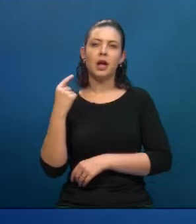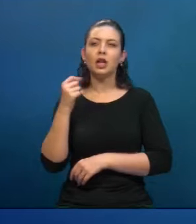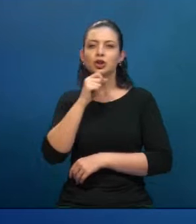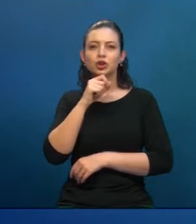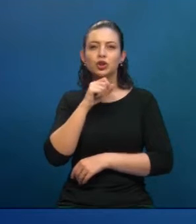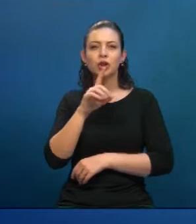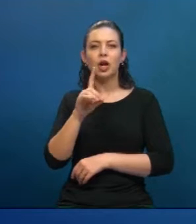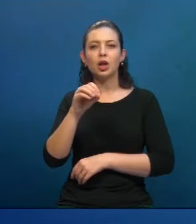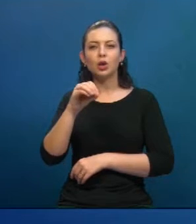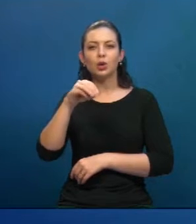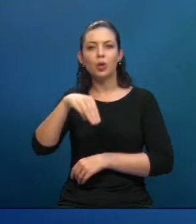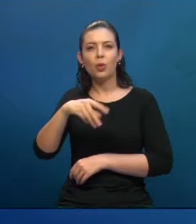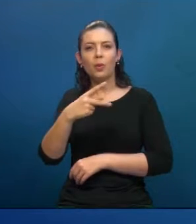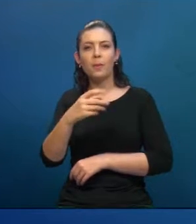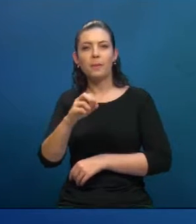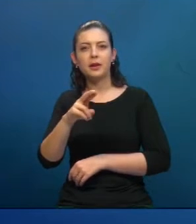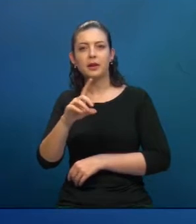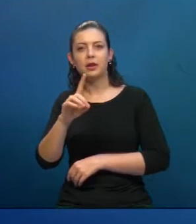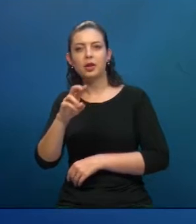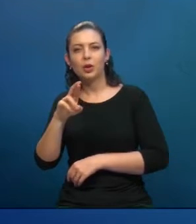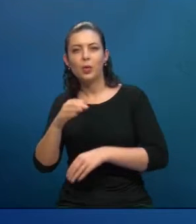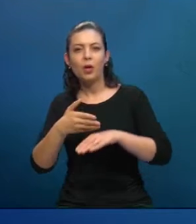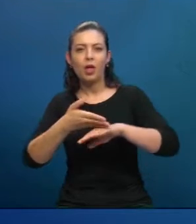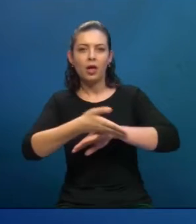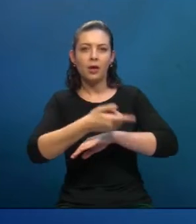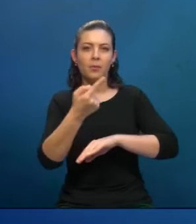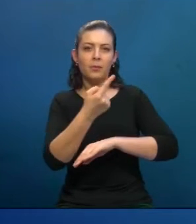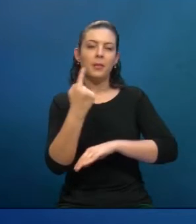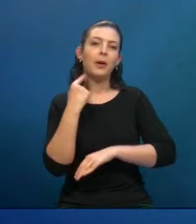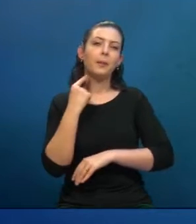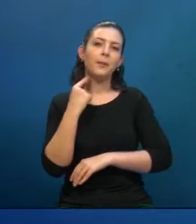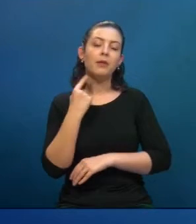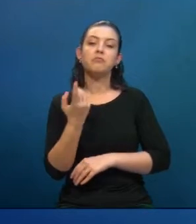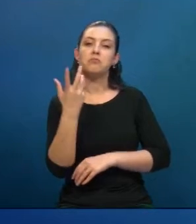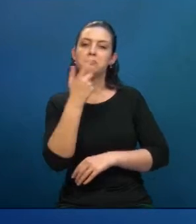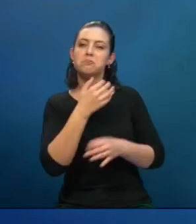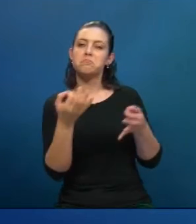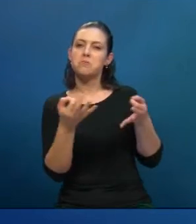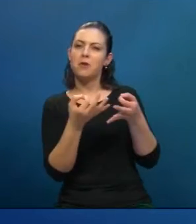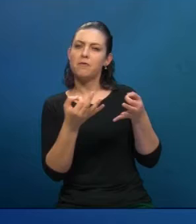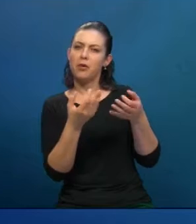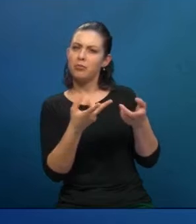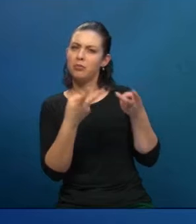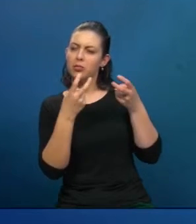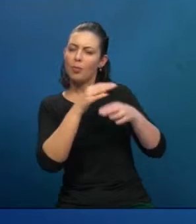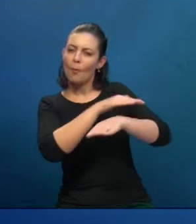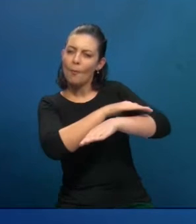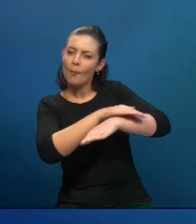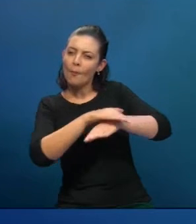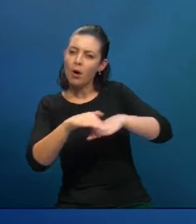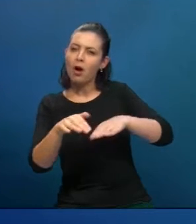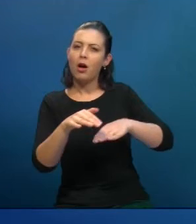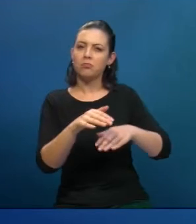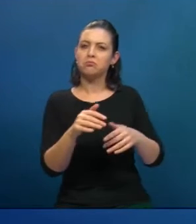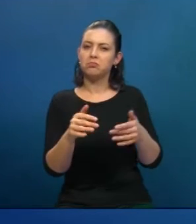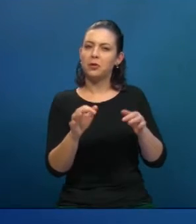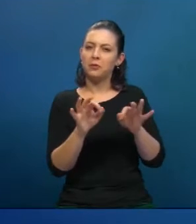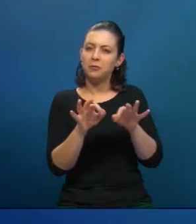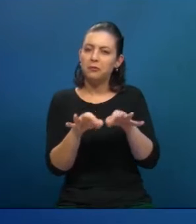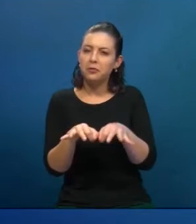antiga dom pedro até a entrada do 1º de maio então tá ficando perfeito vocês podem ver que está ali numa fase de